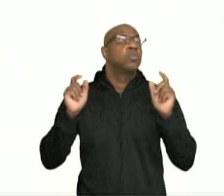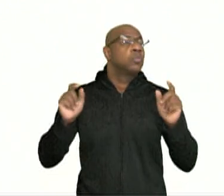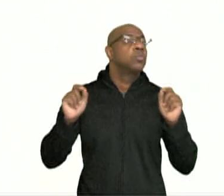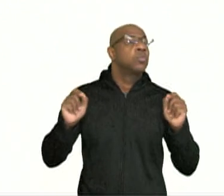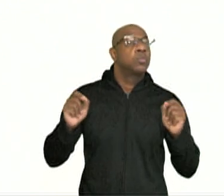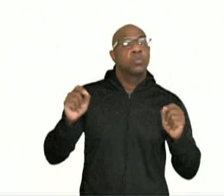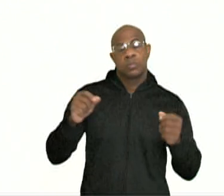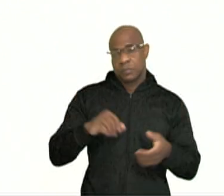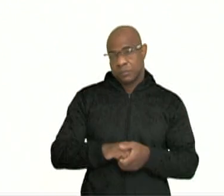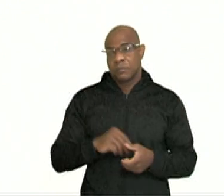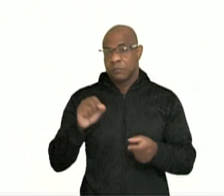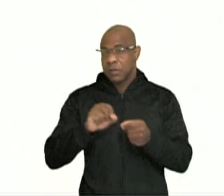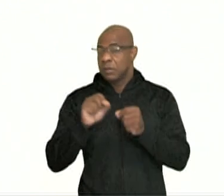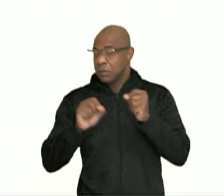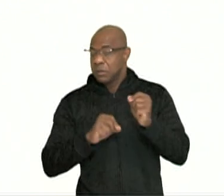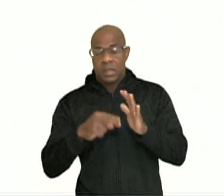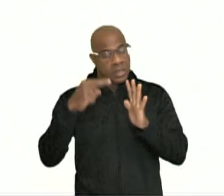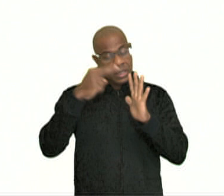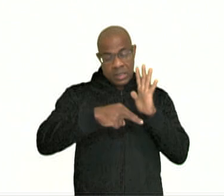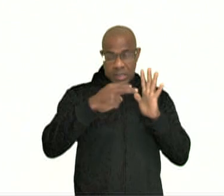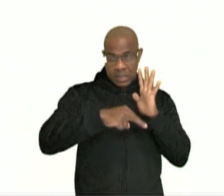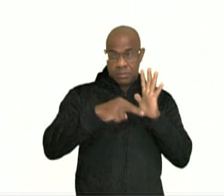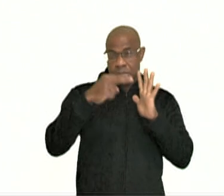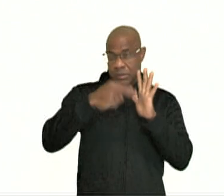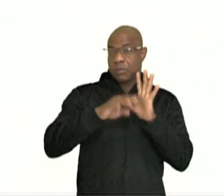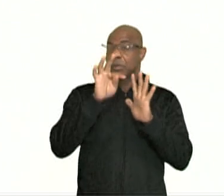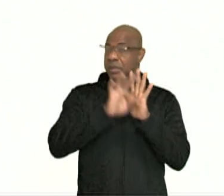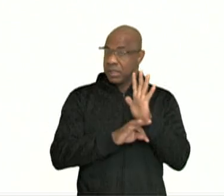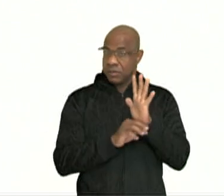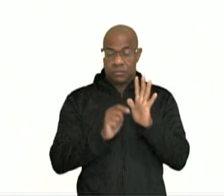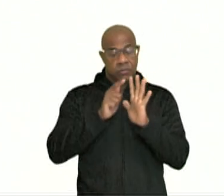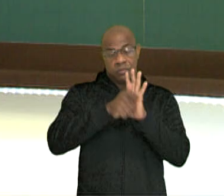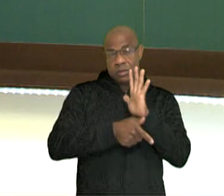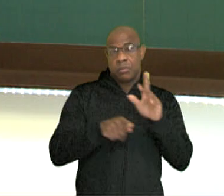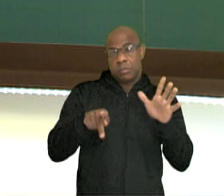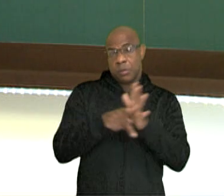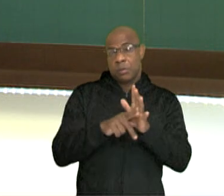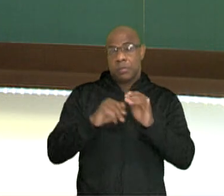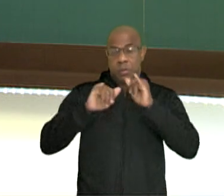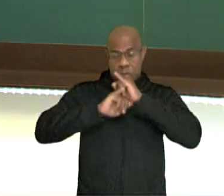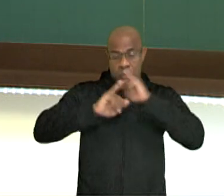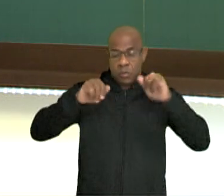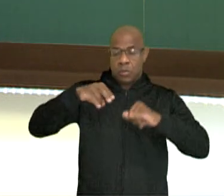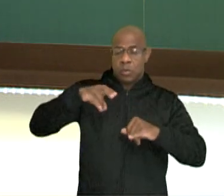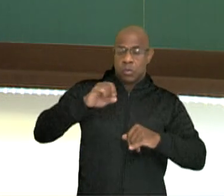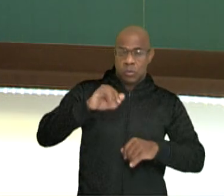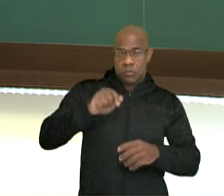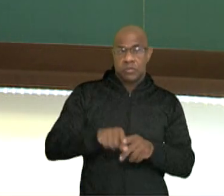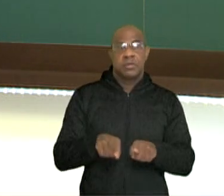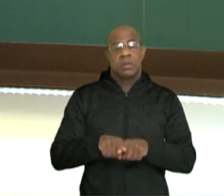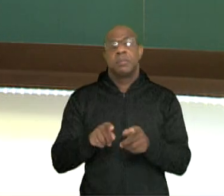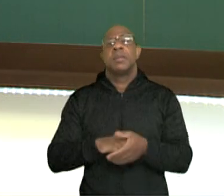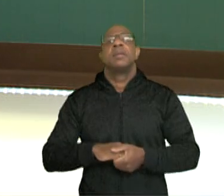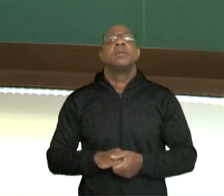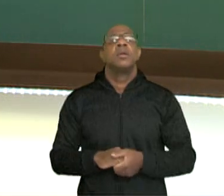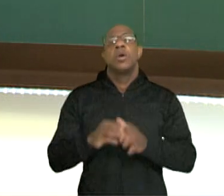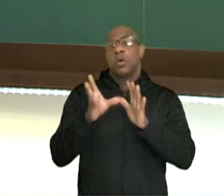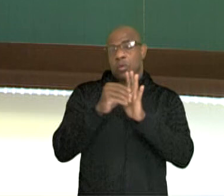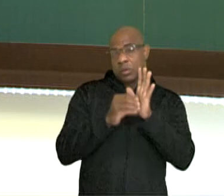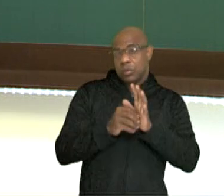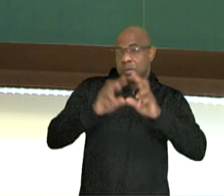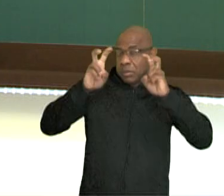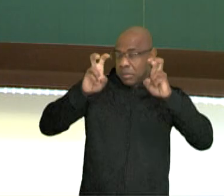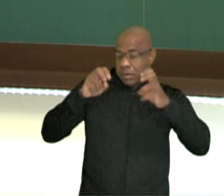o que fizemos? Lemos um texto pertencente ao gênero notícia, exploramos o conteúdo temático, né?